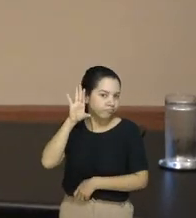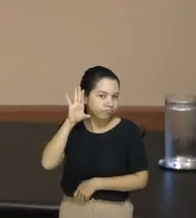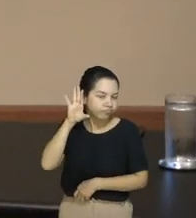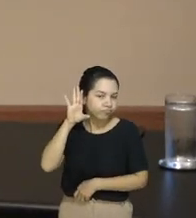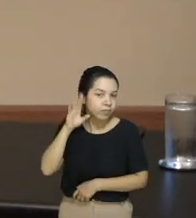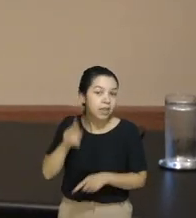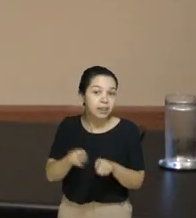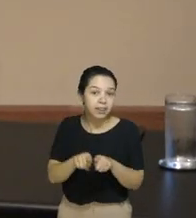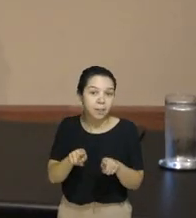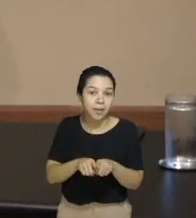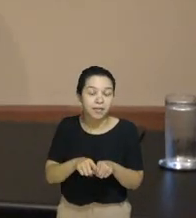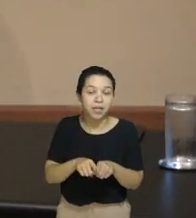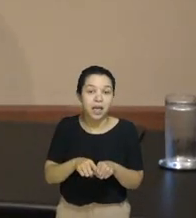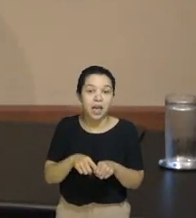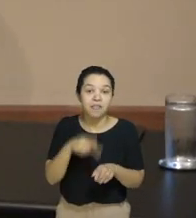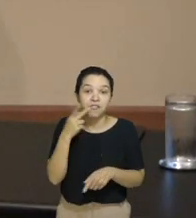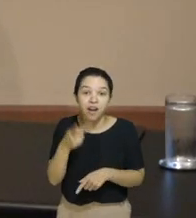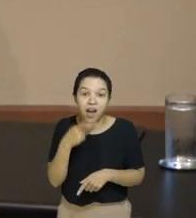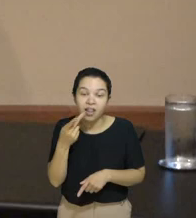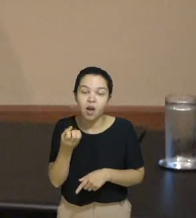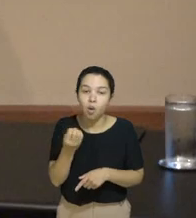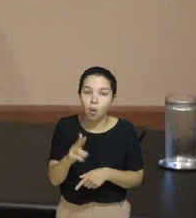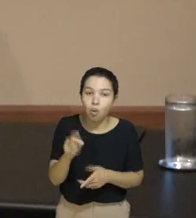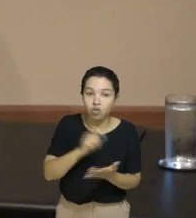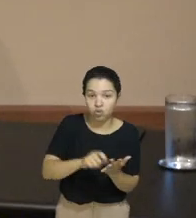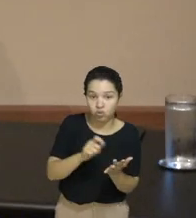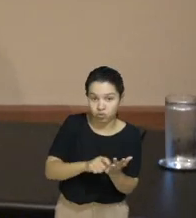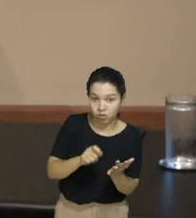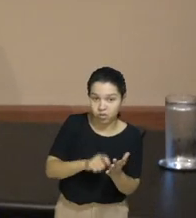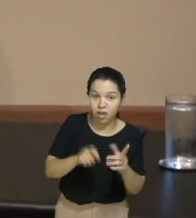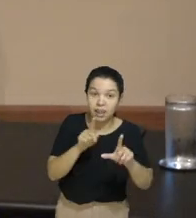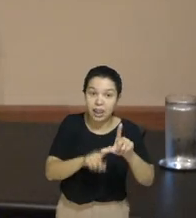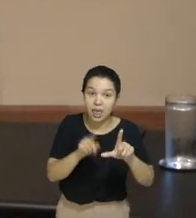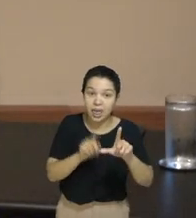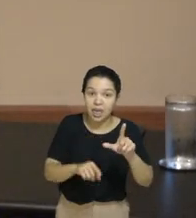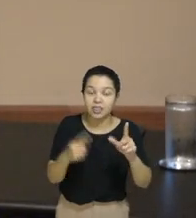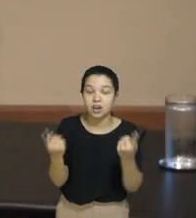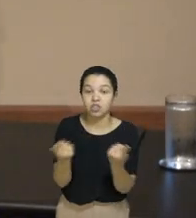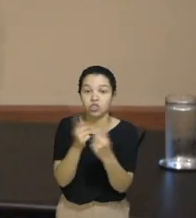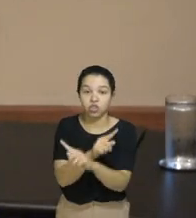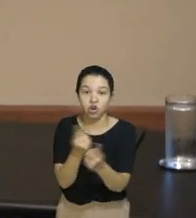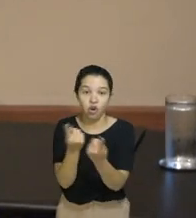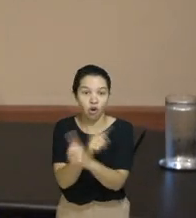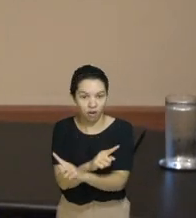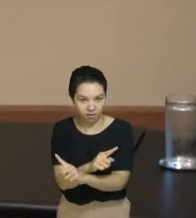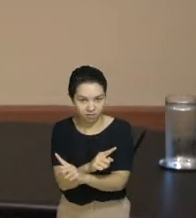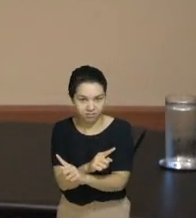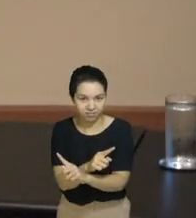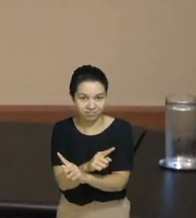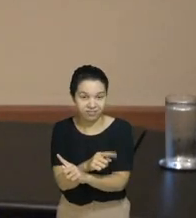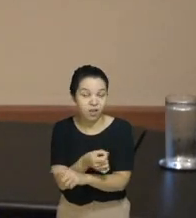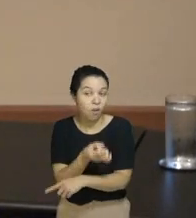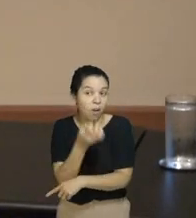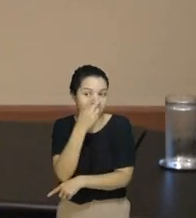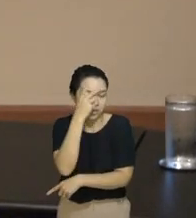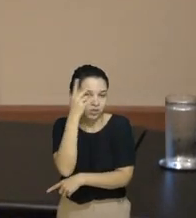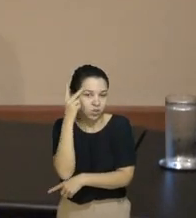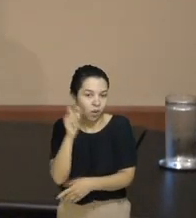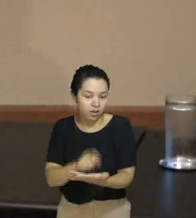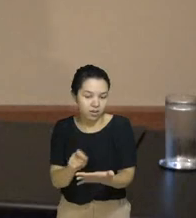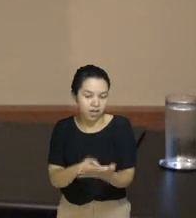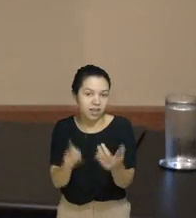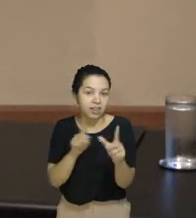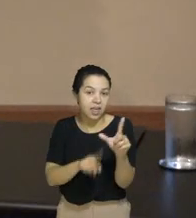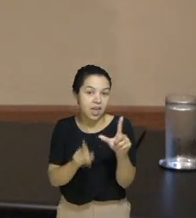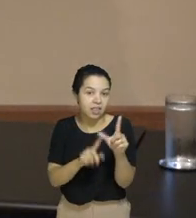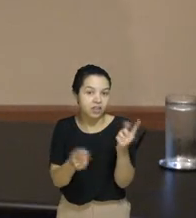fala ou na escrita ou nos dois. Porque quantas pessoas trocam letras na escrita, mas não trocam na